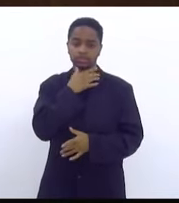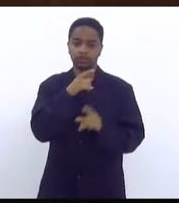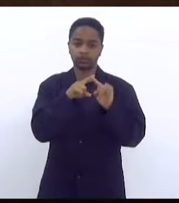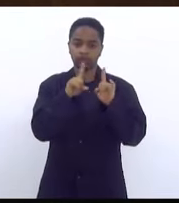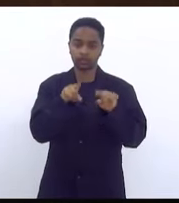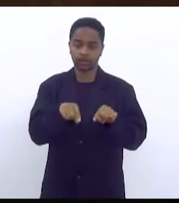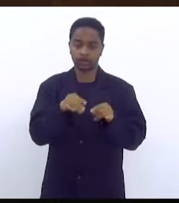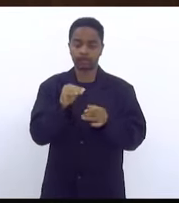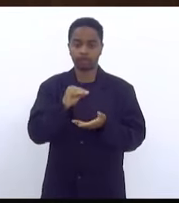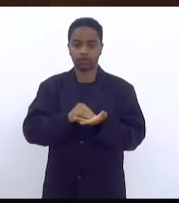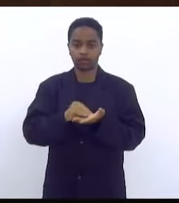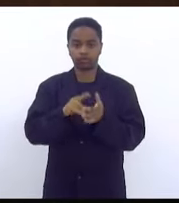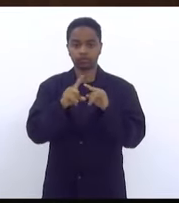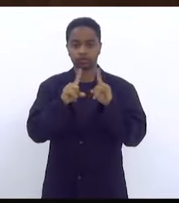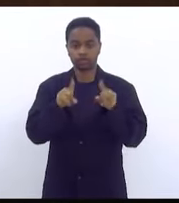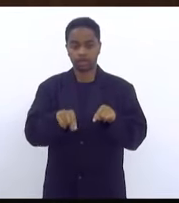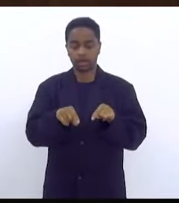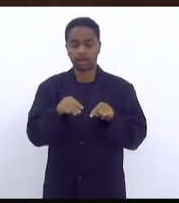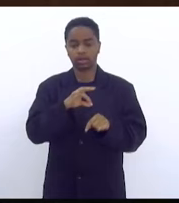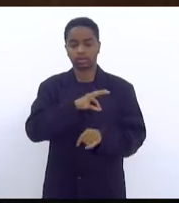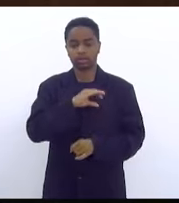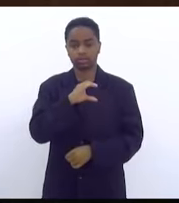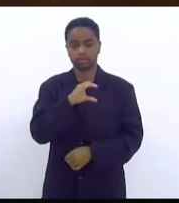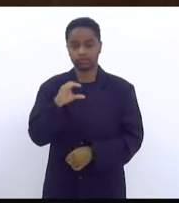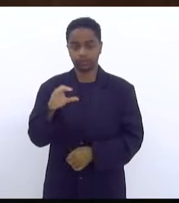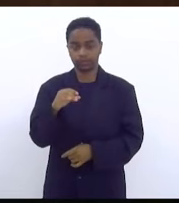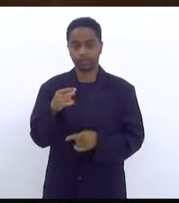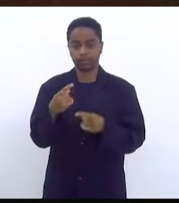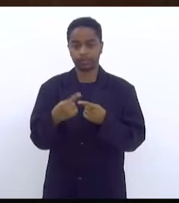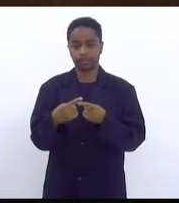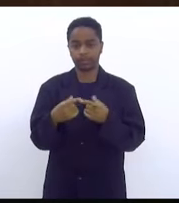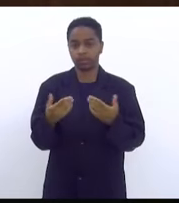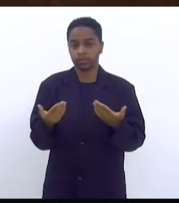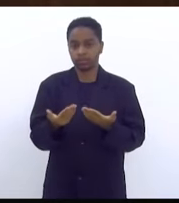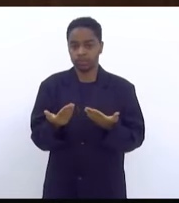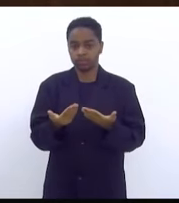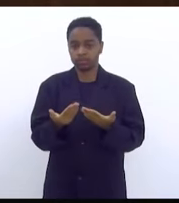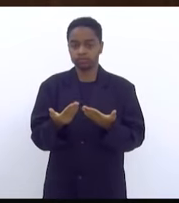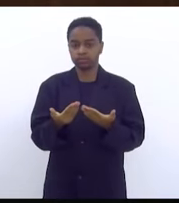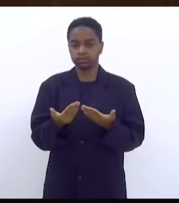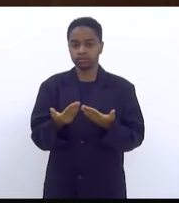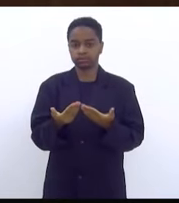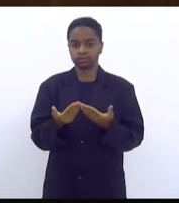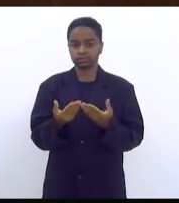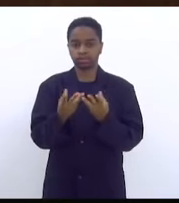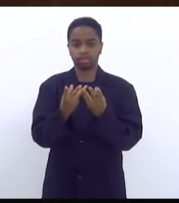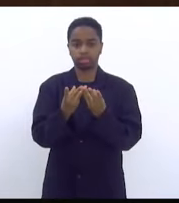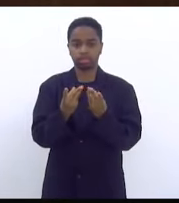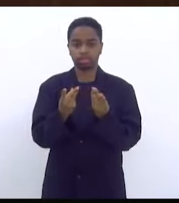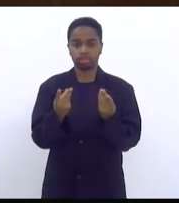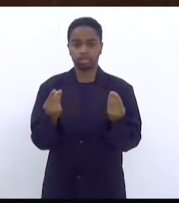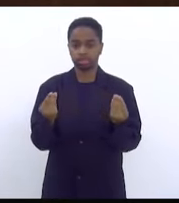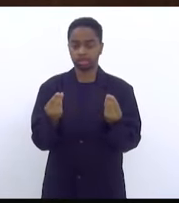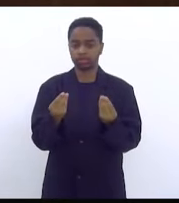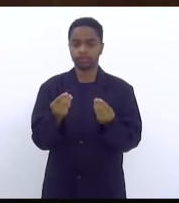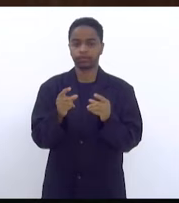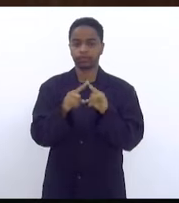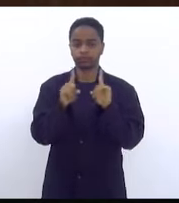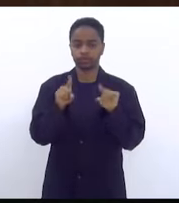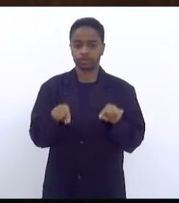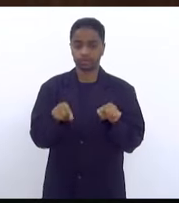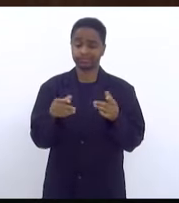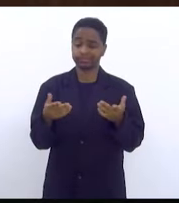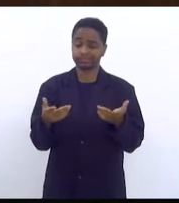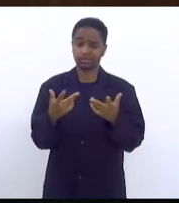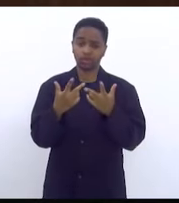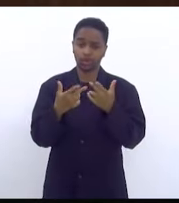Polícia Civil. A Polícia Civil, ela hoje, ela enxugou seus quadros de uma maneira dramática,